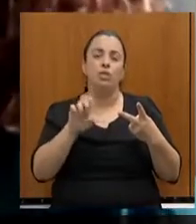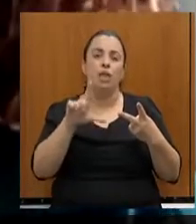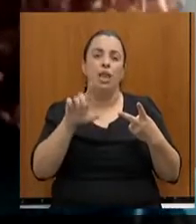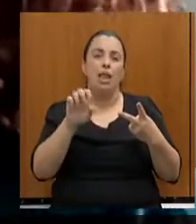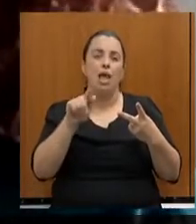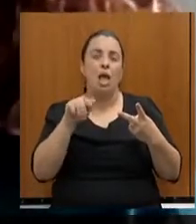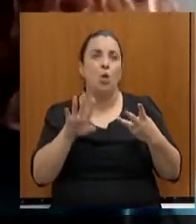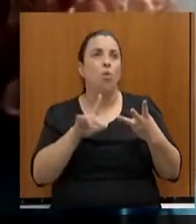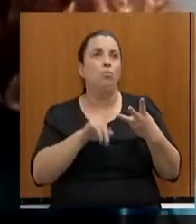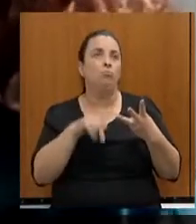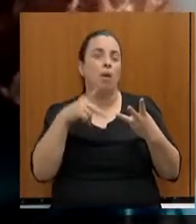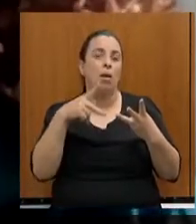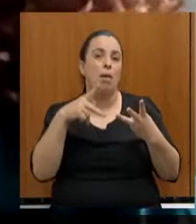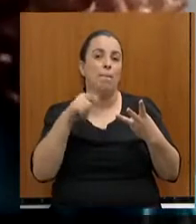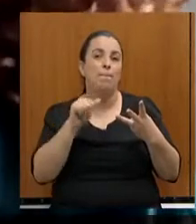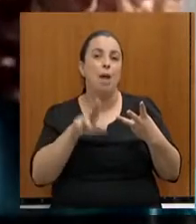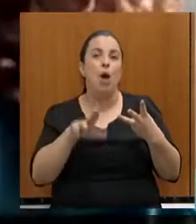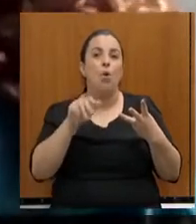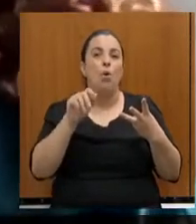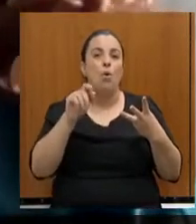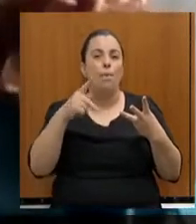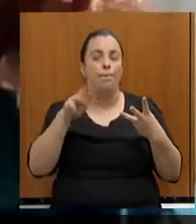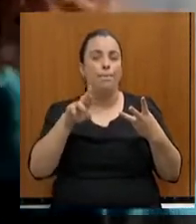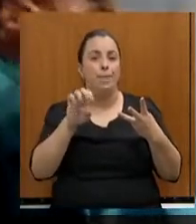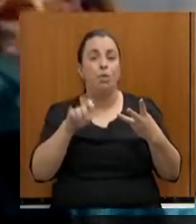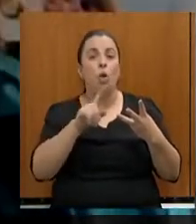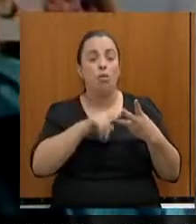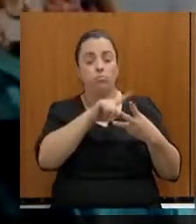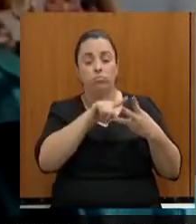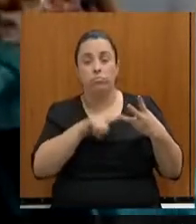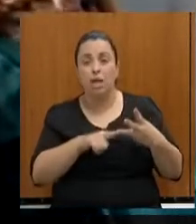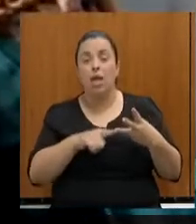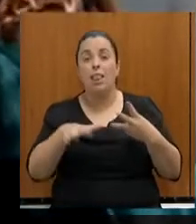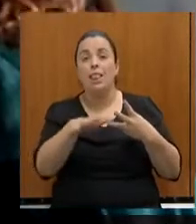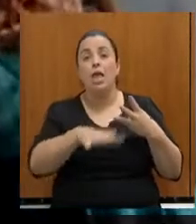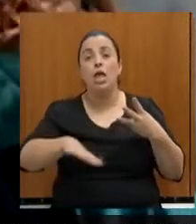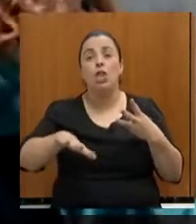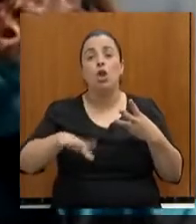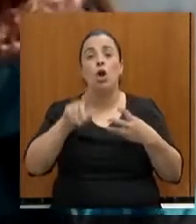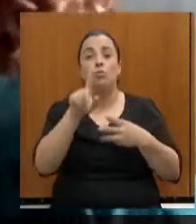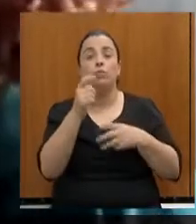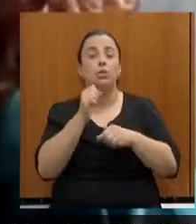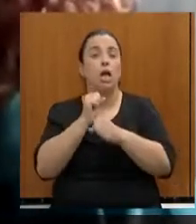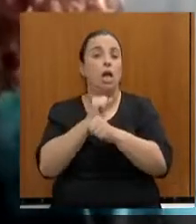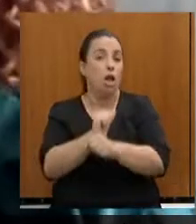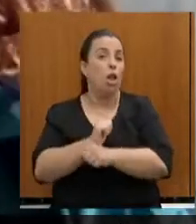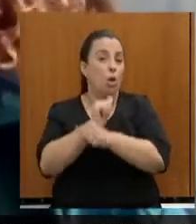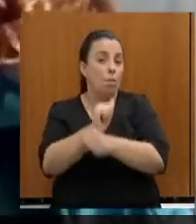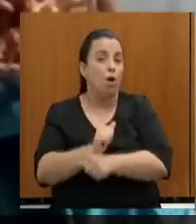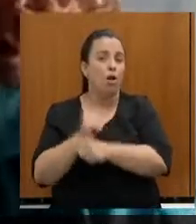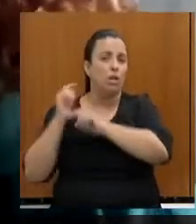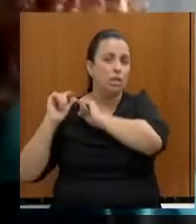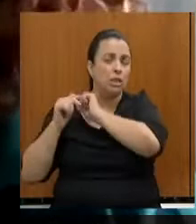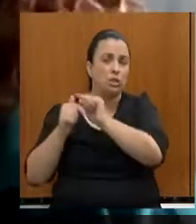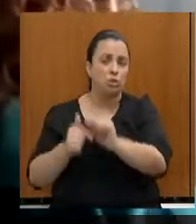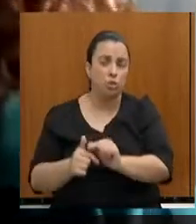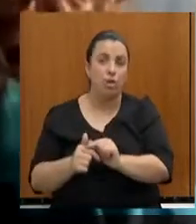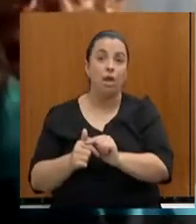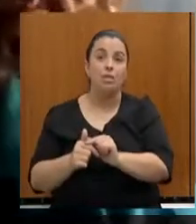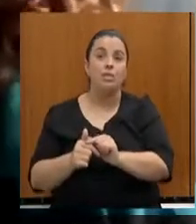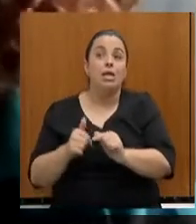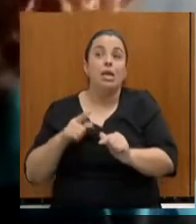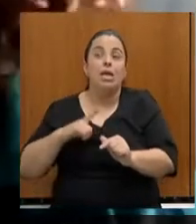falar de Quilombo Pau Preto só territórios quilombolas tradicionais que foram criados pa sobrepondo Isso foi no ano de